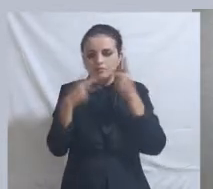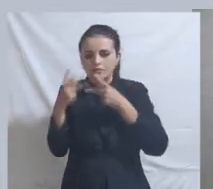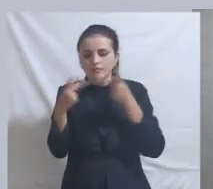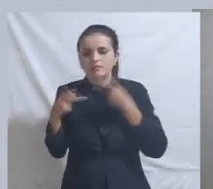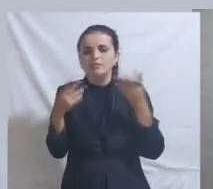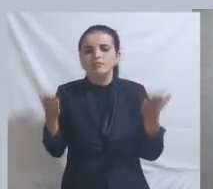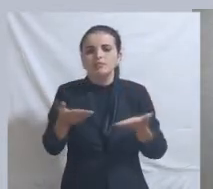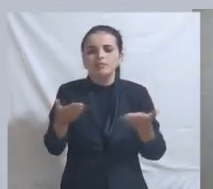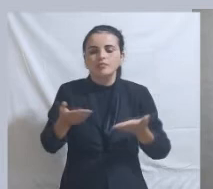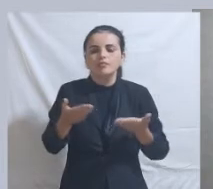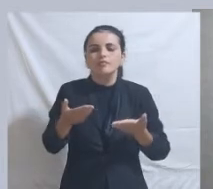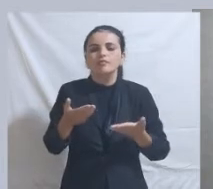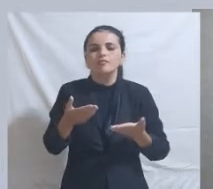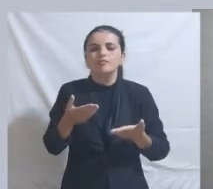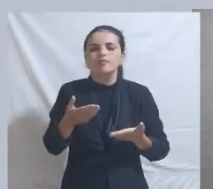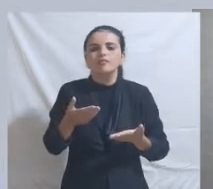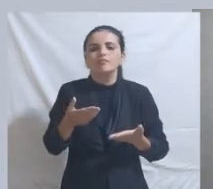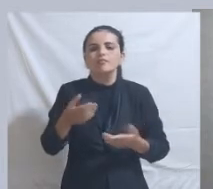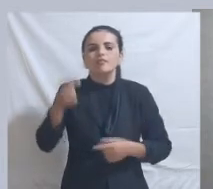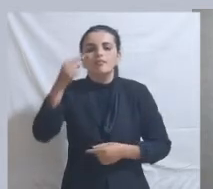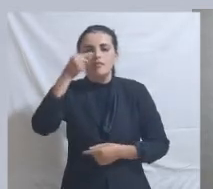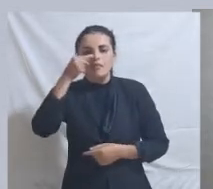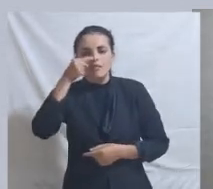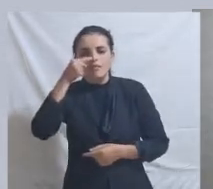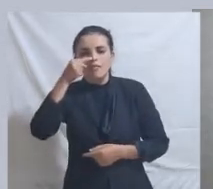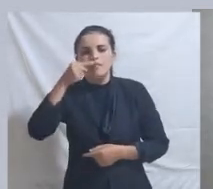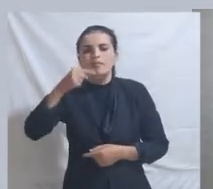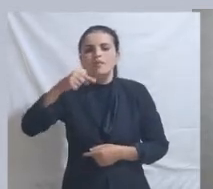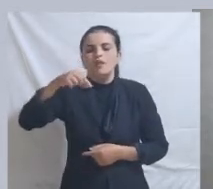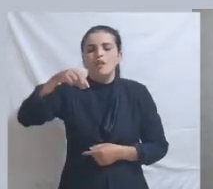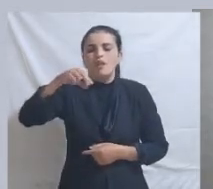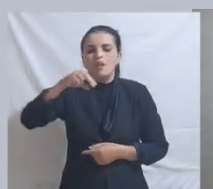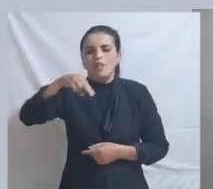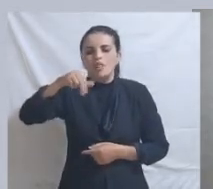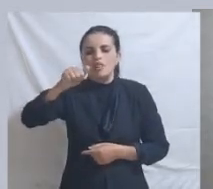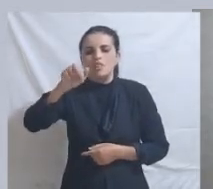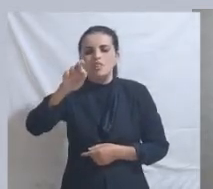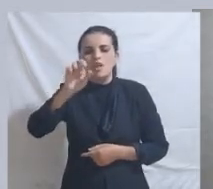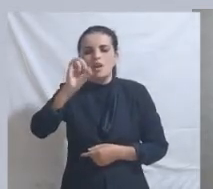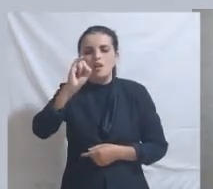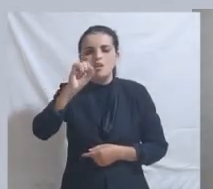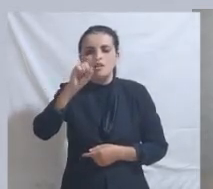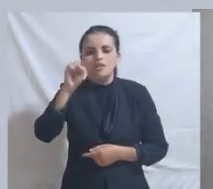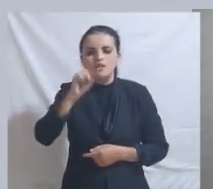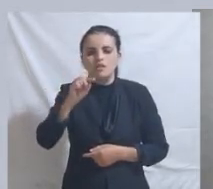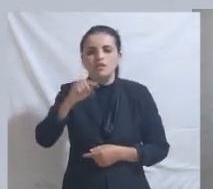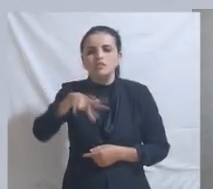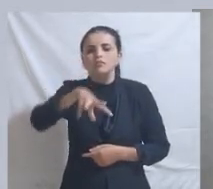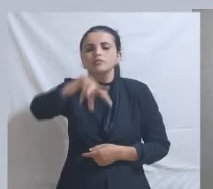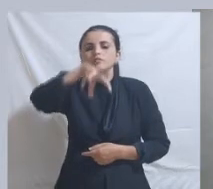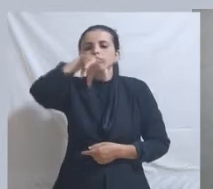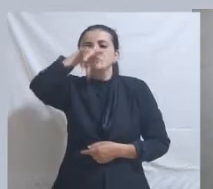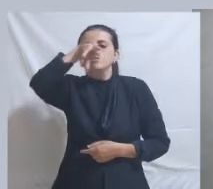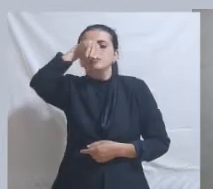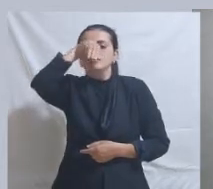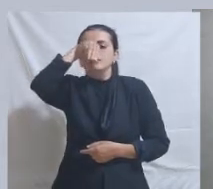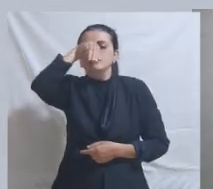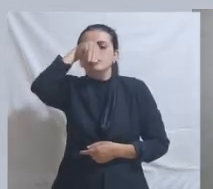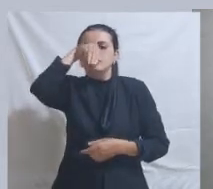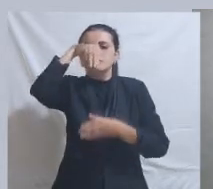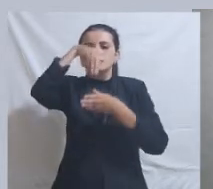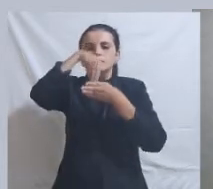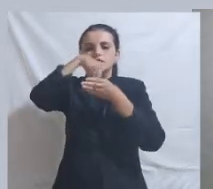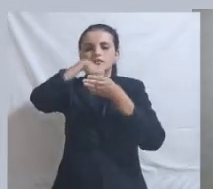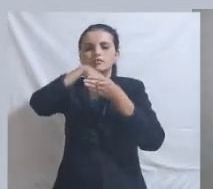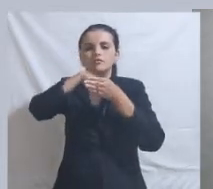são o nariz, a faringe, a laringe, a traqueia, os brônquios, os bronquíolos e os